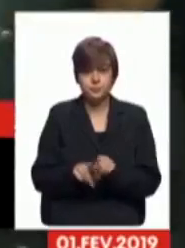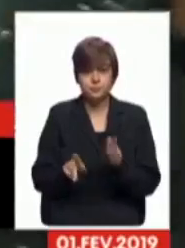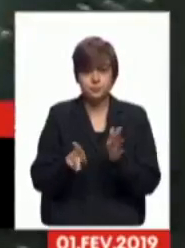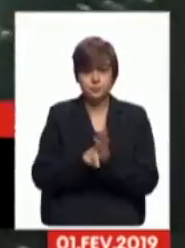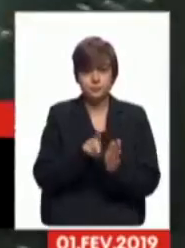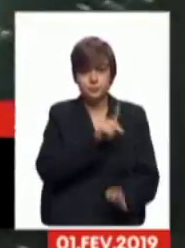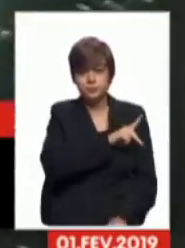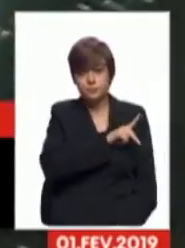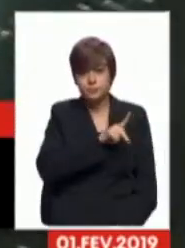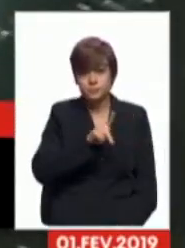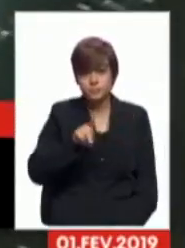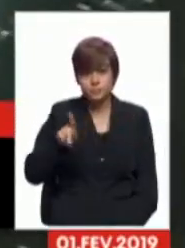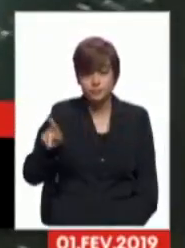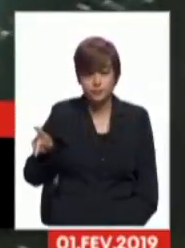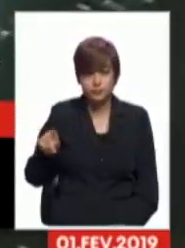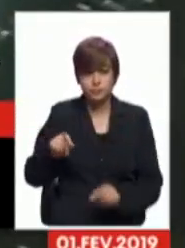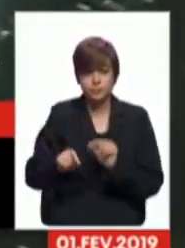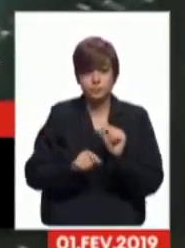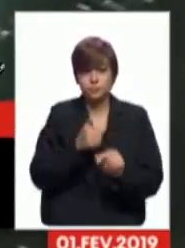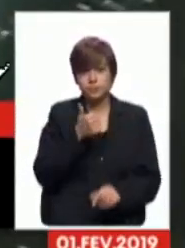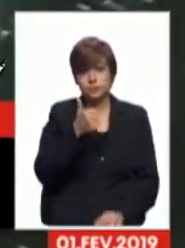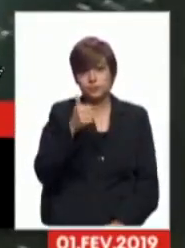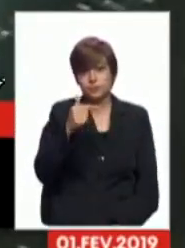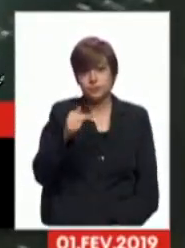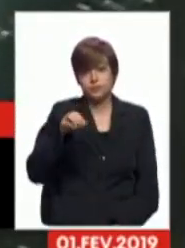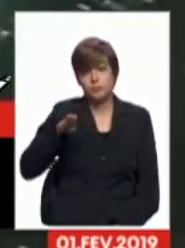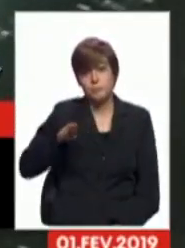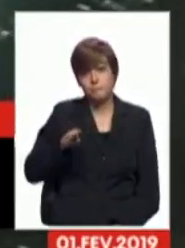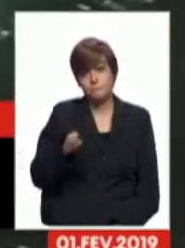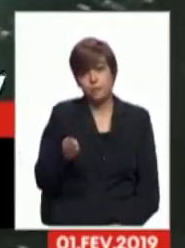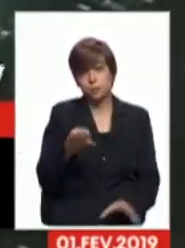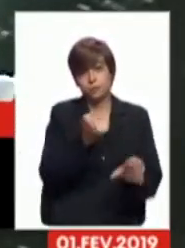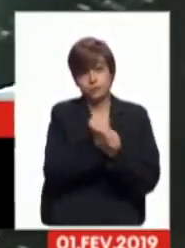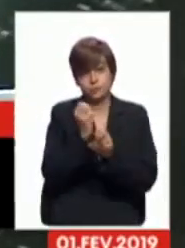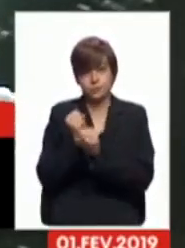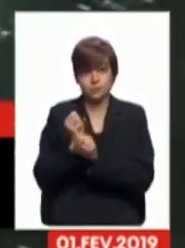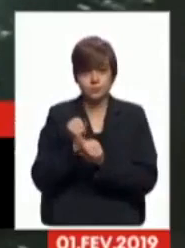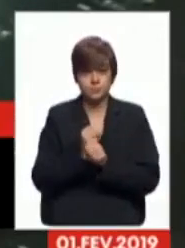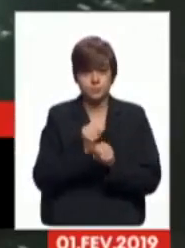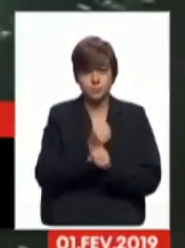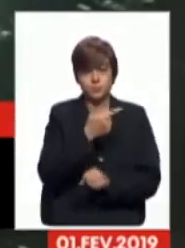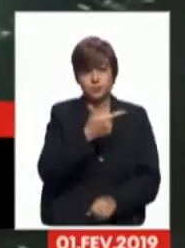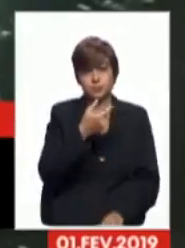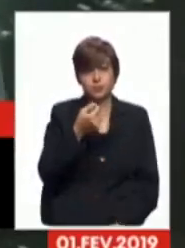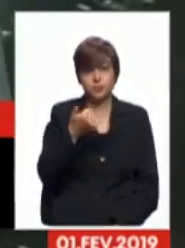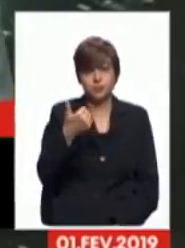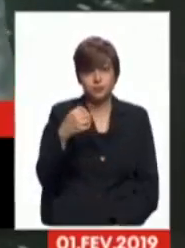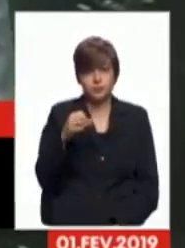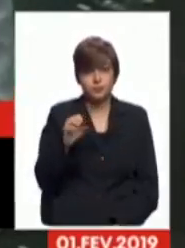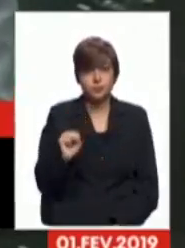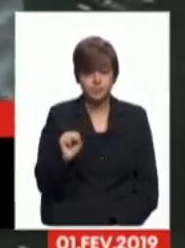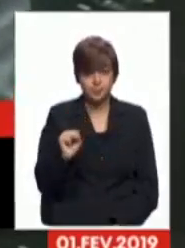previdenciário de 17 bilhões apurados em 2018.